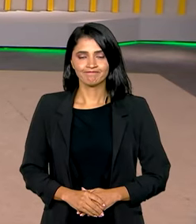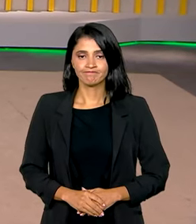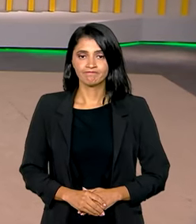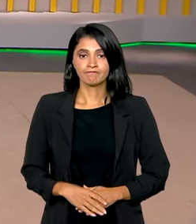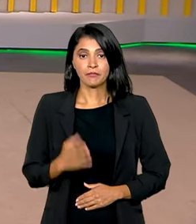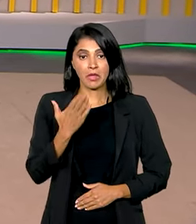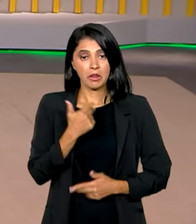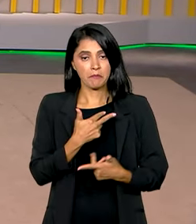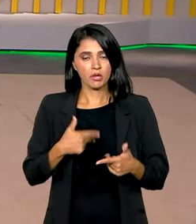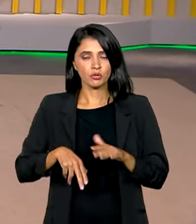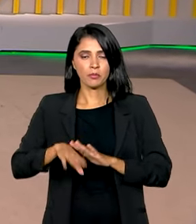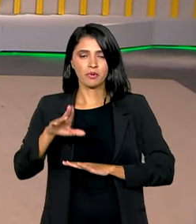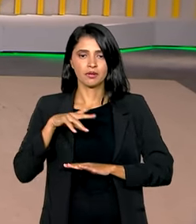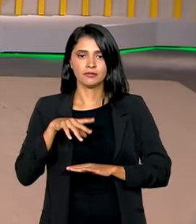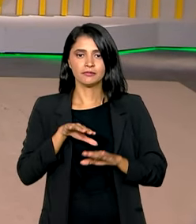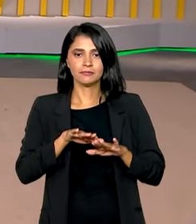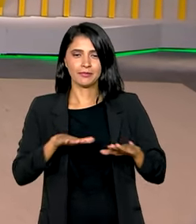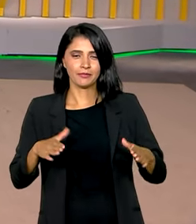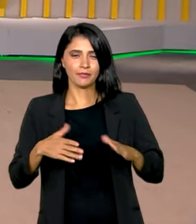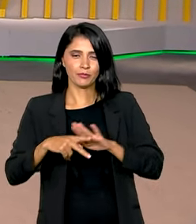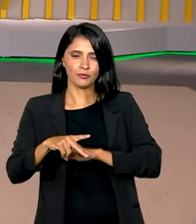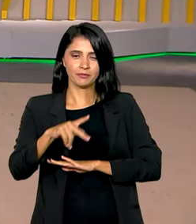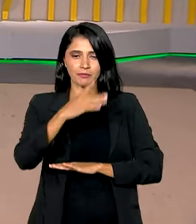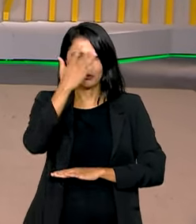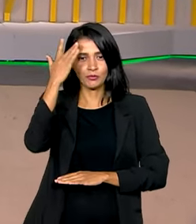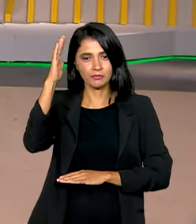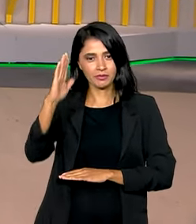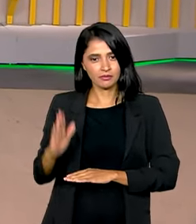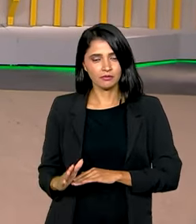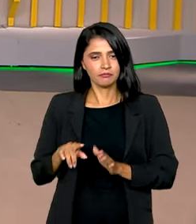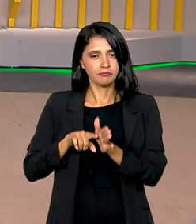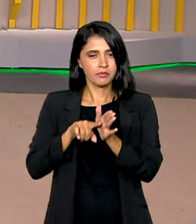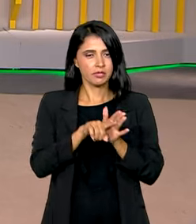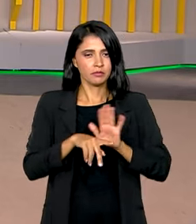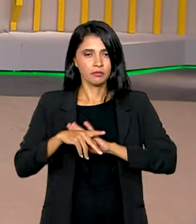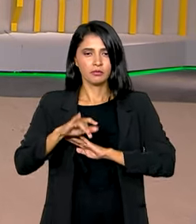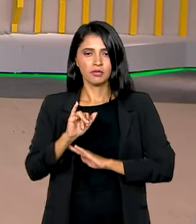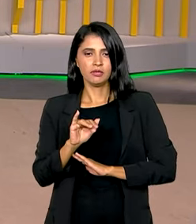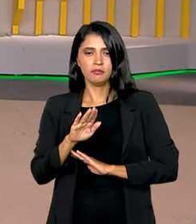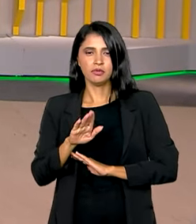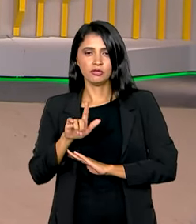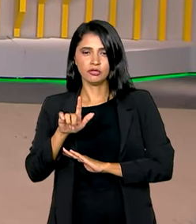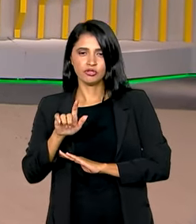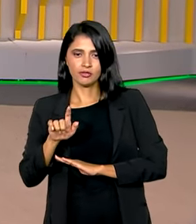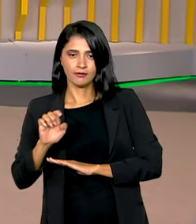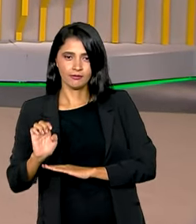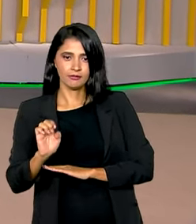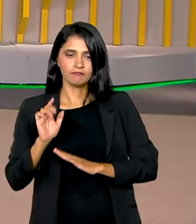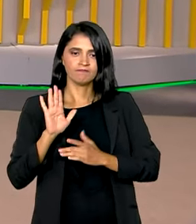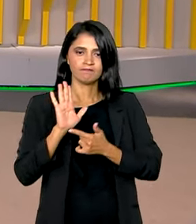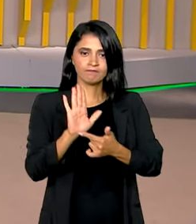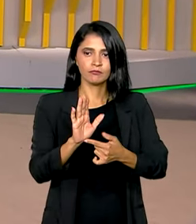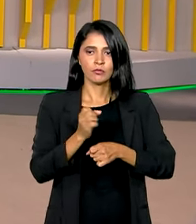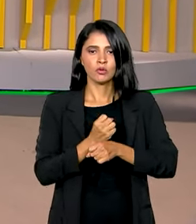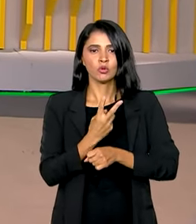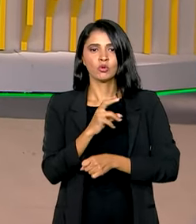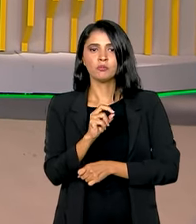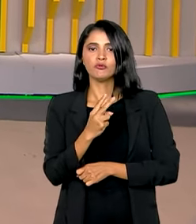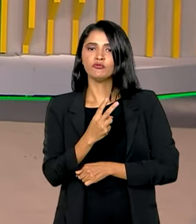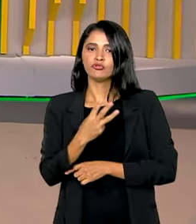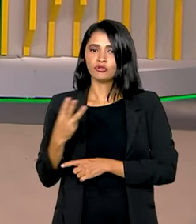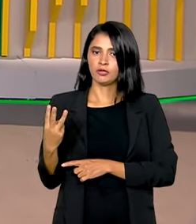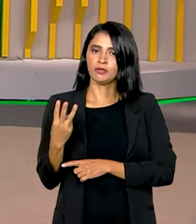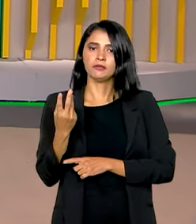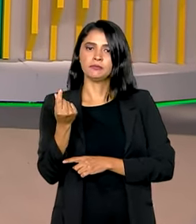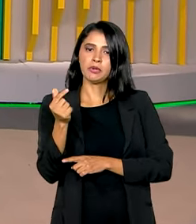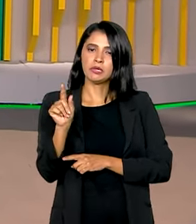mais alimentos na mesa dos brasileiros. Uma pesquisa do IBGE apontou que, em 2023, a queda nos preços de